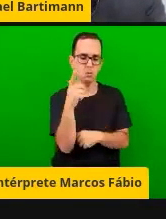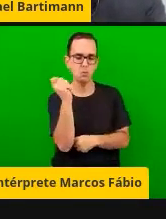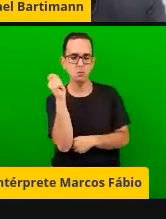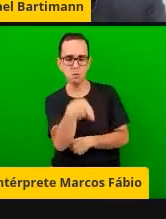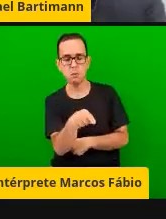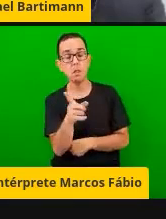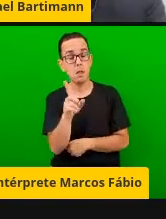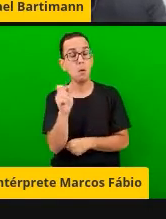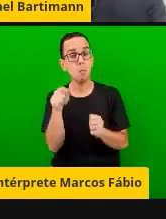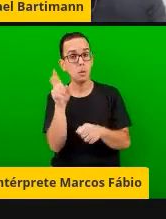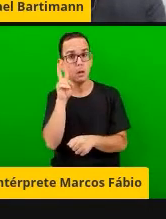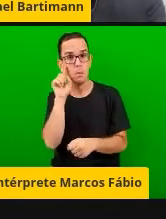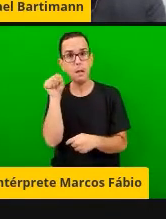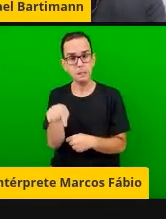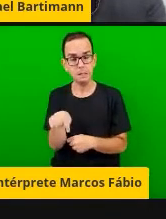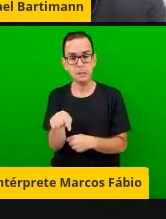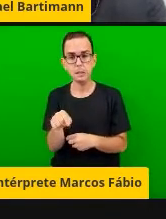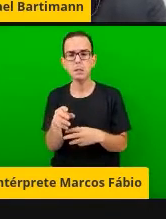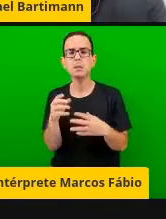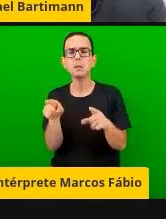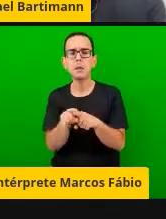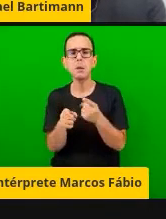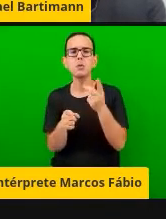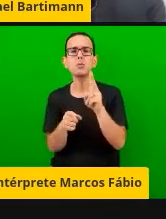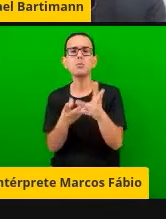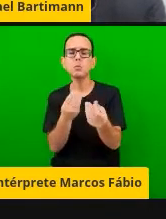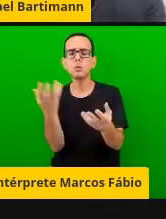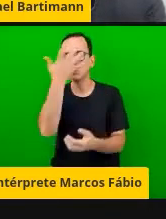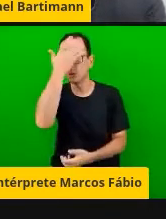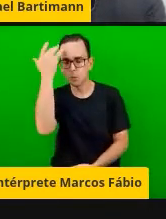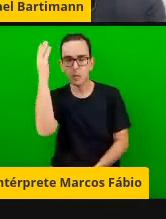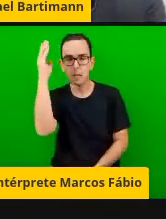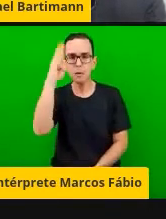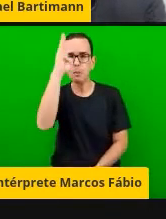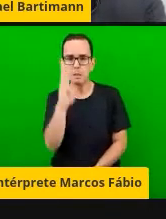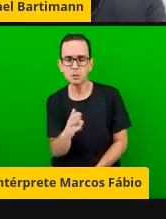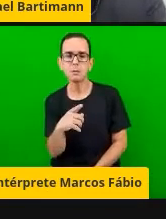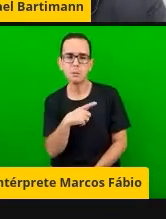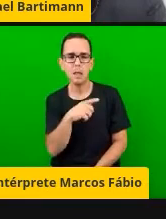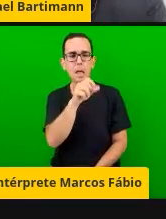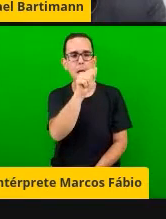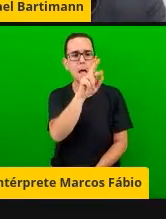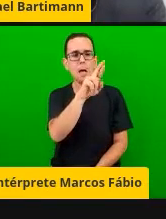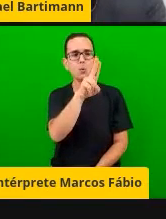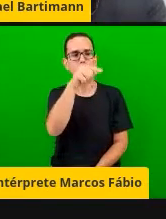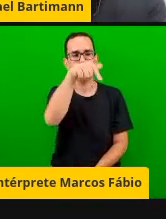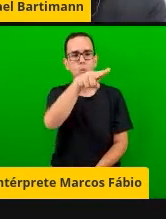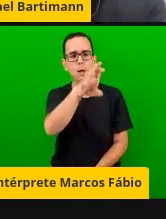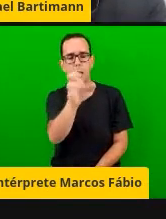relembrar também aqui o papel de dois geógrafos brasileiros muito importantes nesse contexto, o Haroldo de Azevedo e o Delgado de Carvalho.